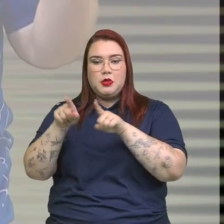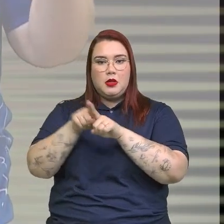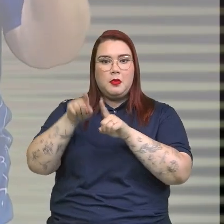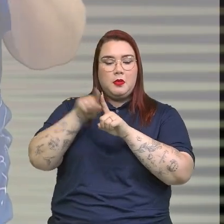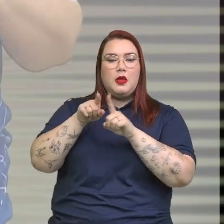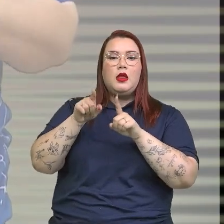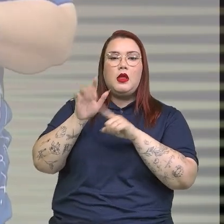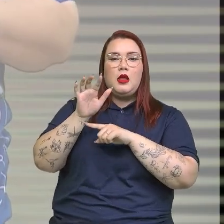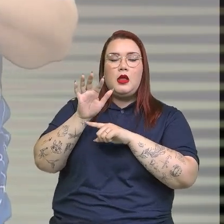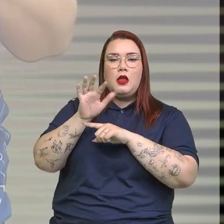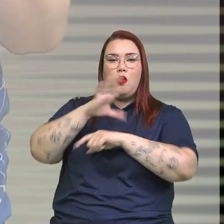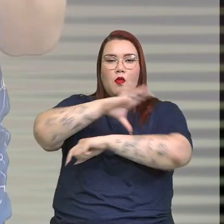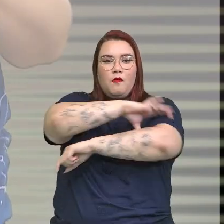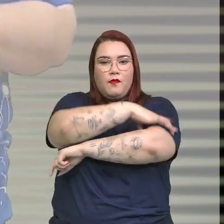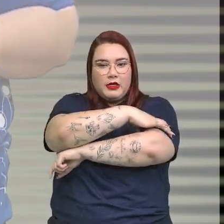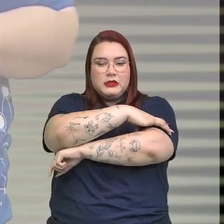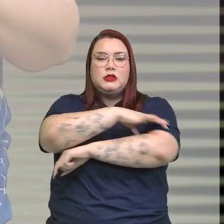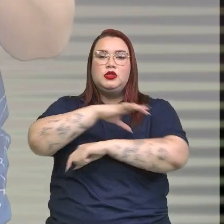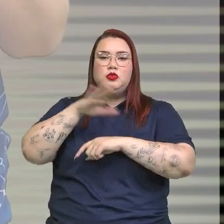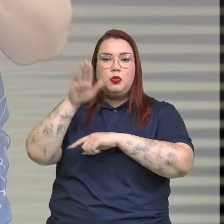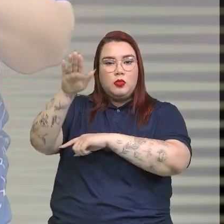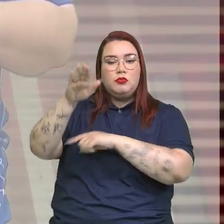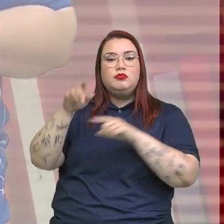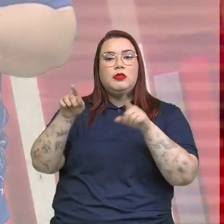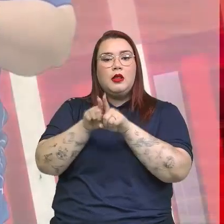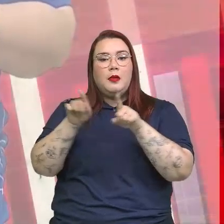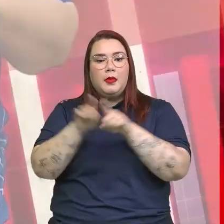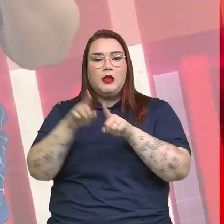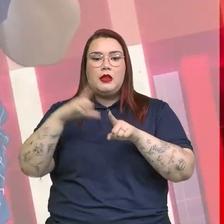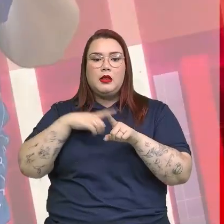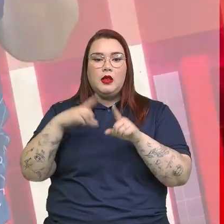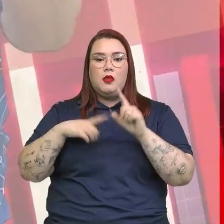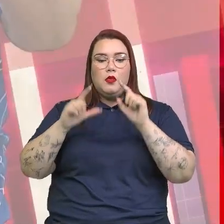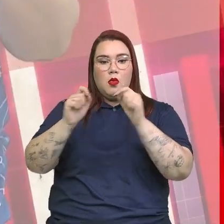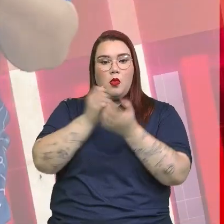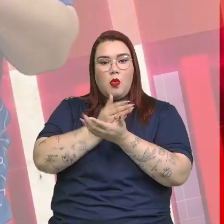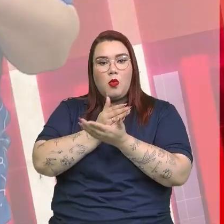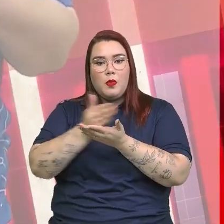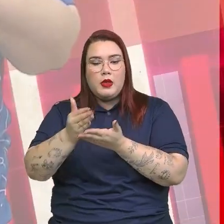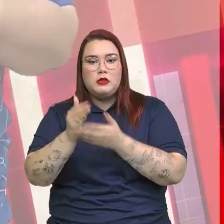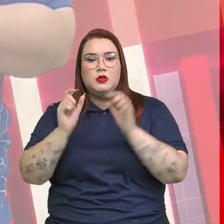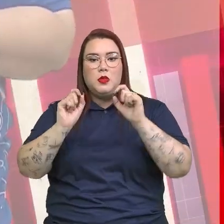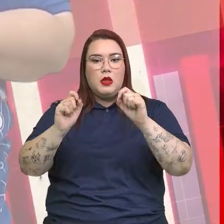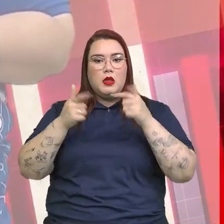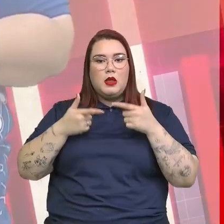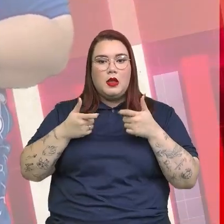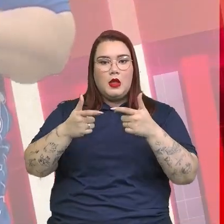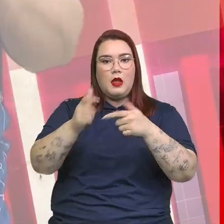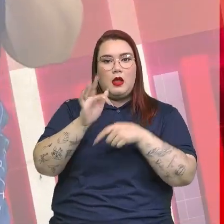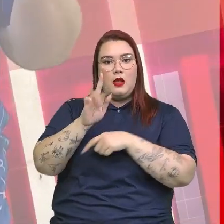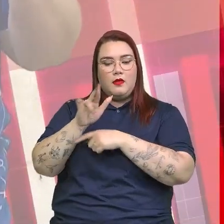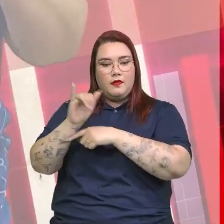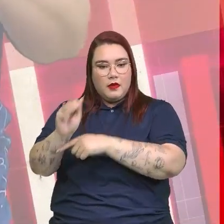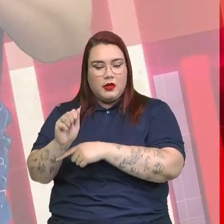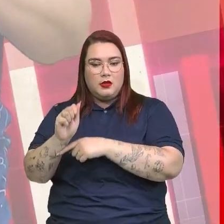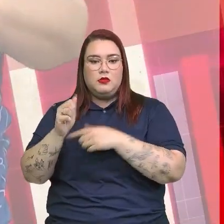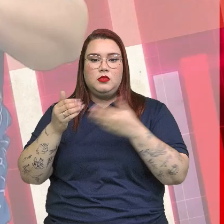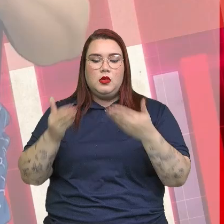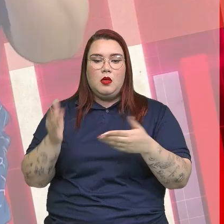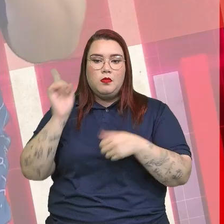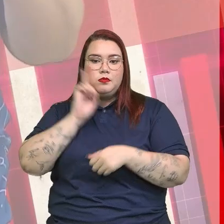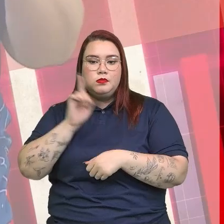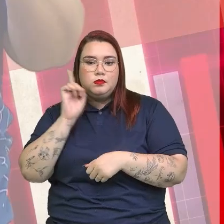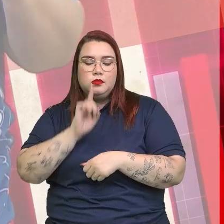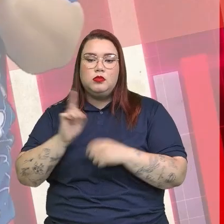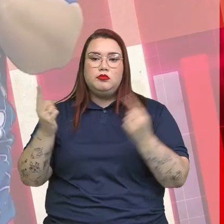sendo esfacelado, mas temos também o quê? O início do que a gente chama, então, de Guerra Fria, onde Estados